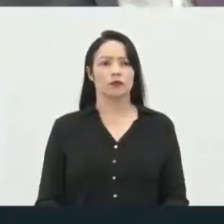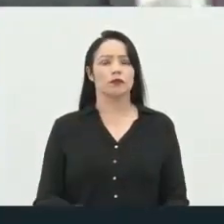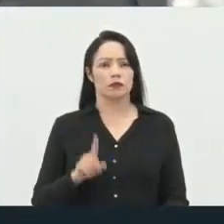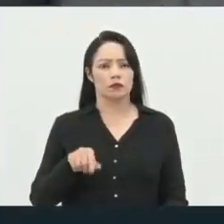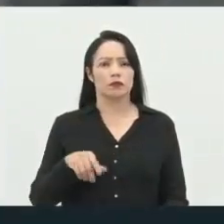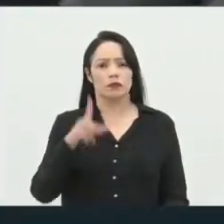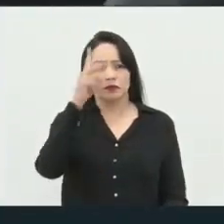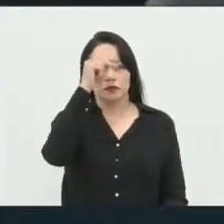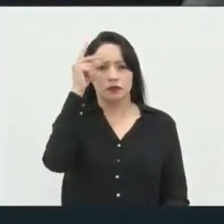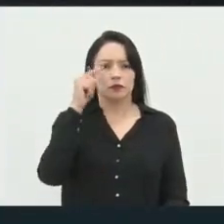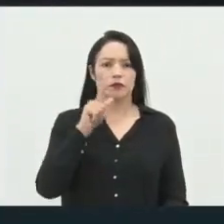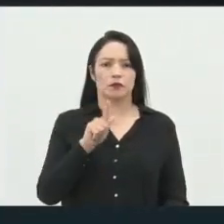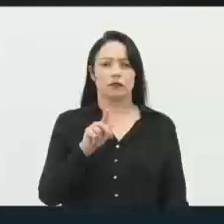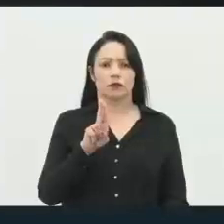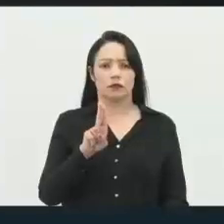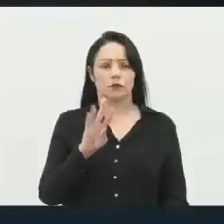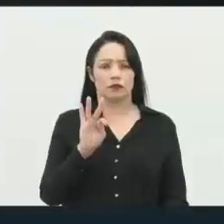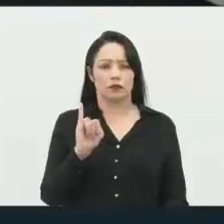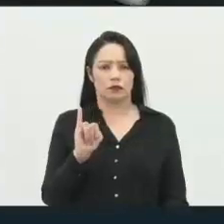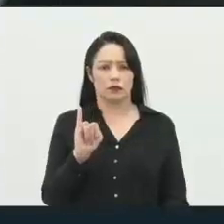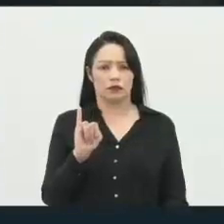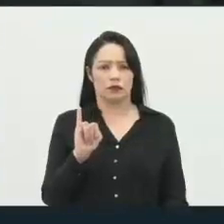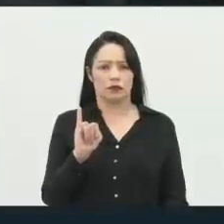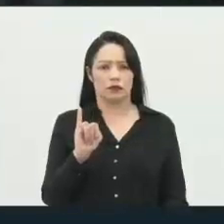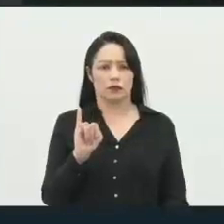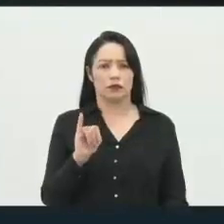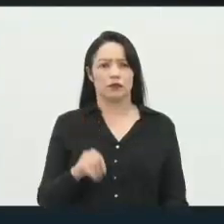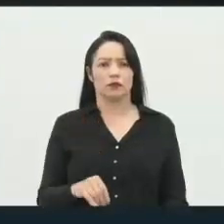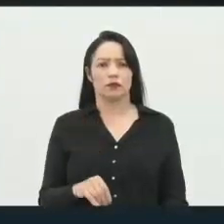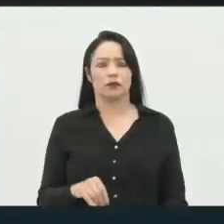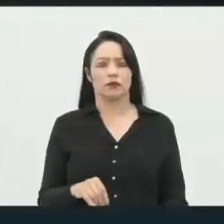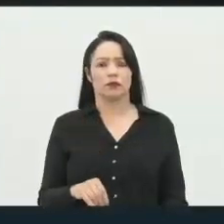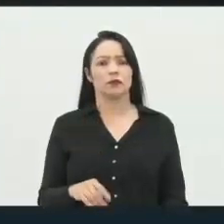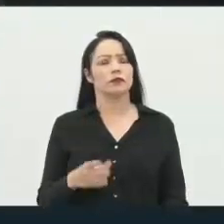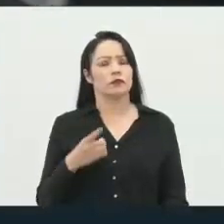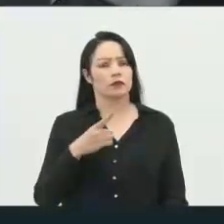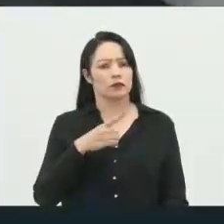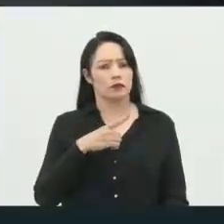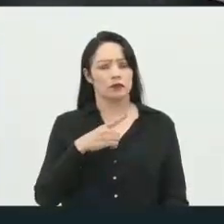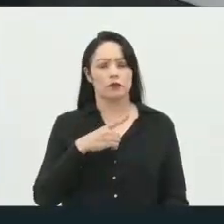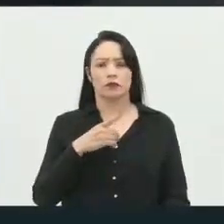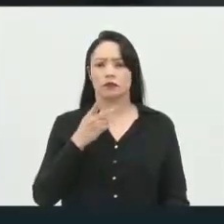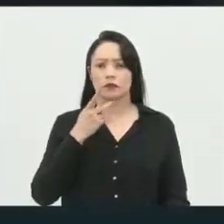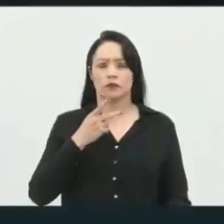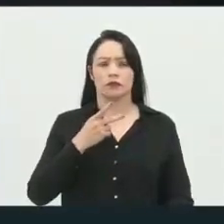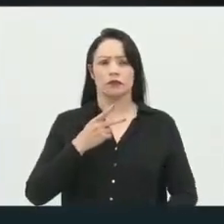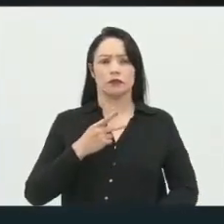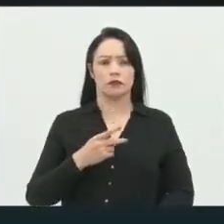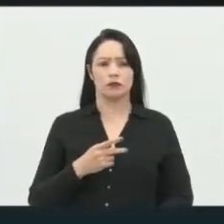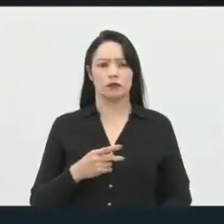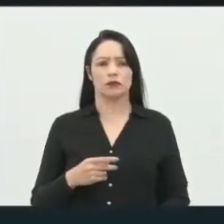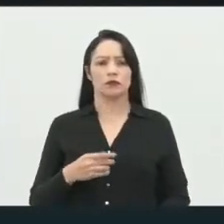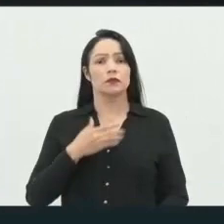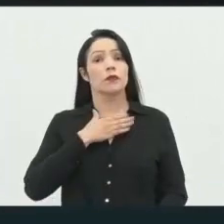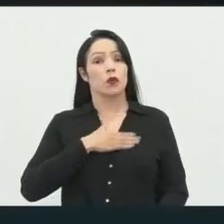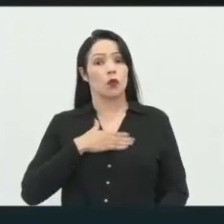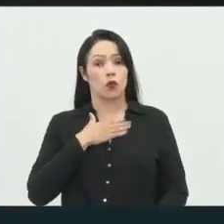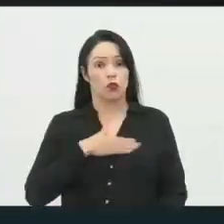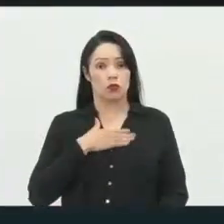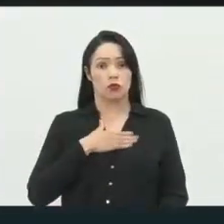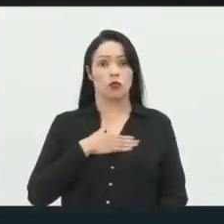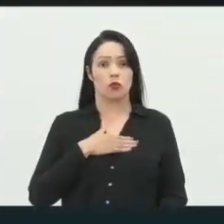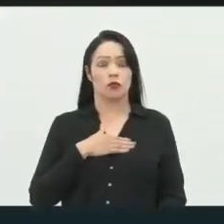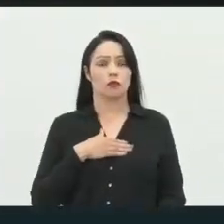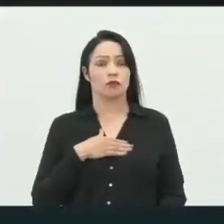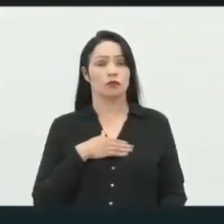Gucci que esteja com uma fala de satisfação que esse